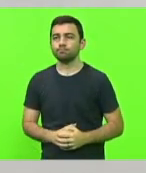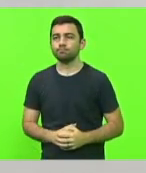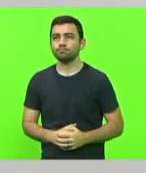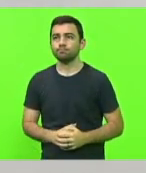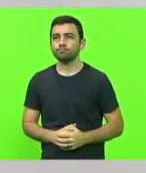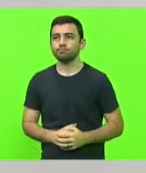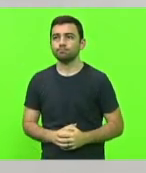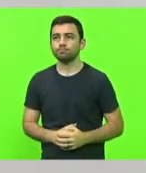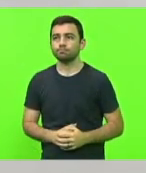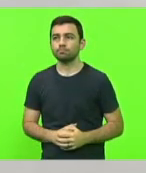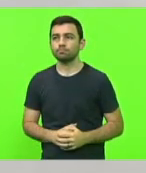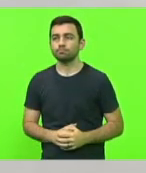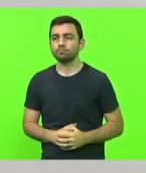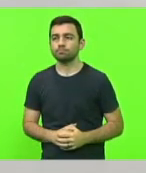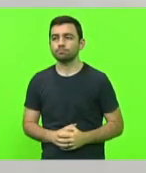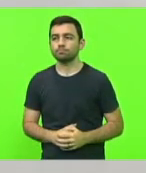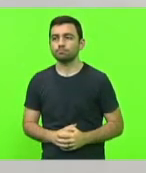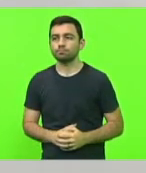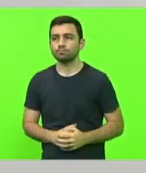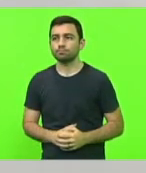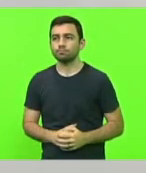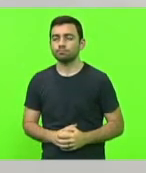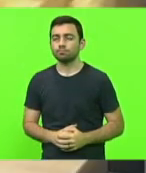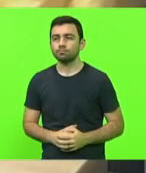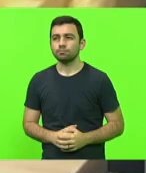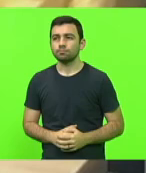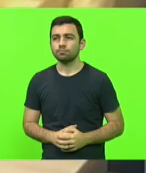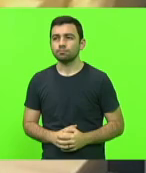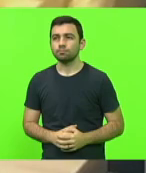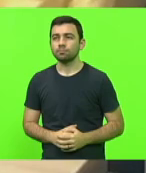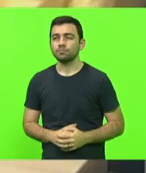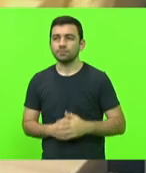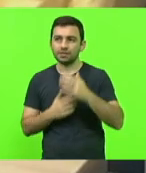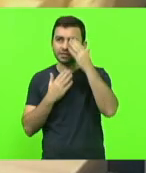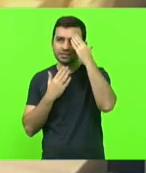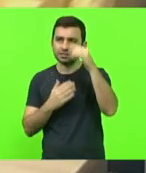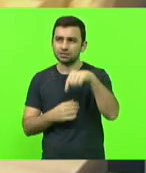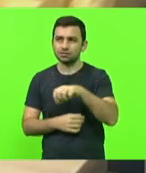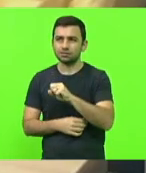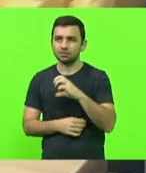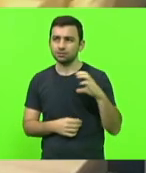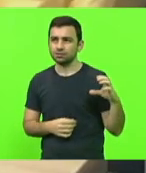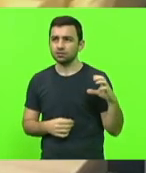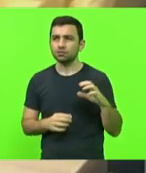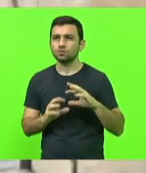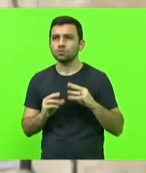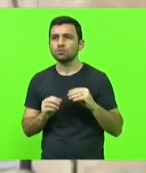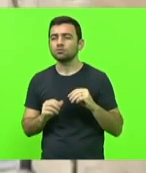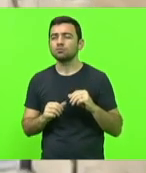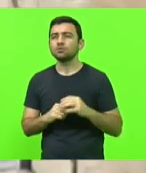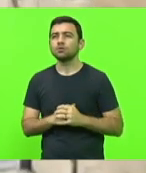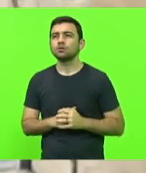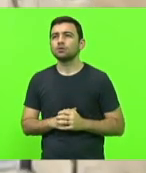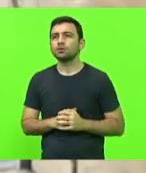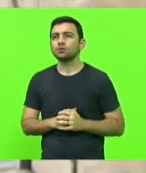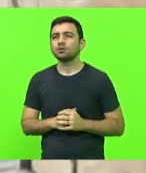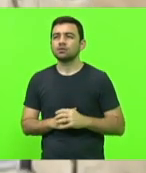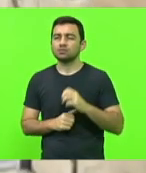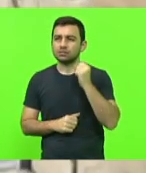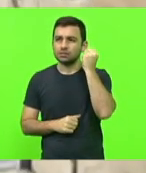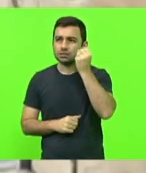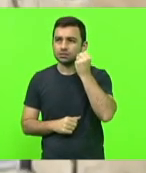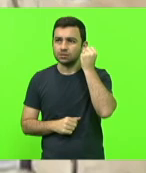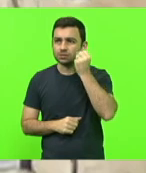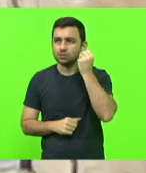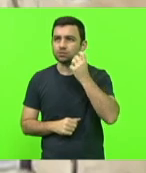Agradecendo ao governo do Estado de Santa Catarina pela sensibilidade, pelo apoio, agradecendo ao Fórum Parlamentar Catarinense, né, todos os senadores e